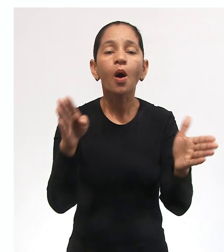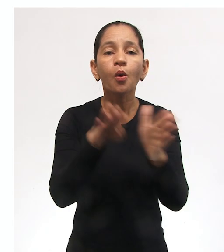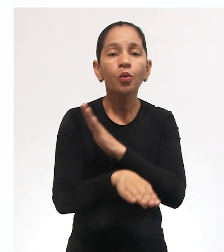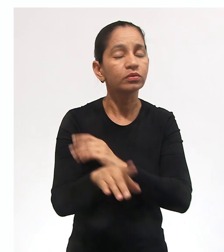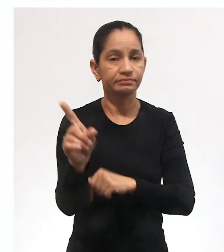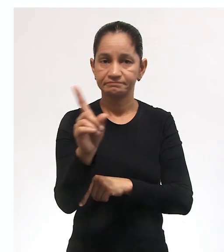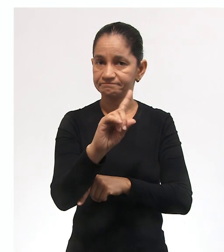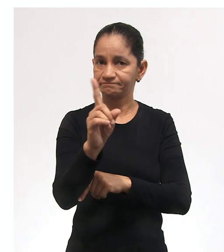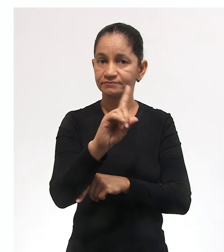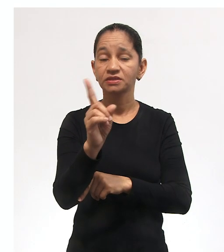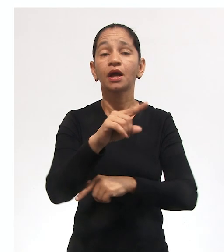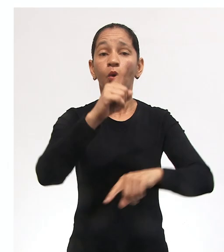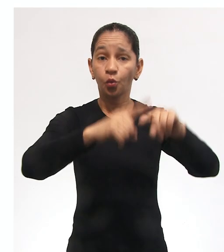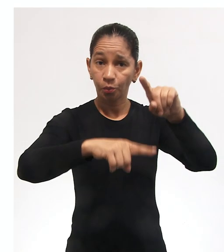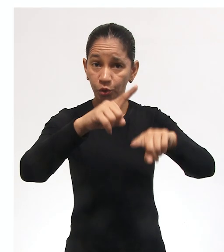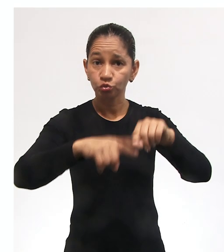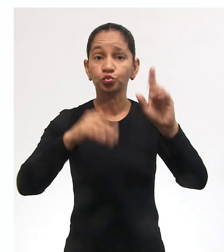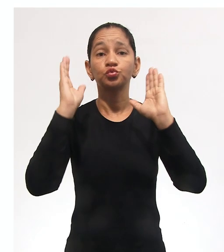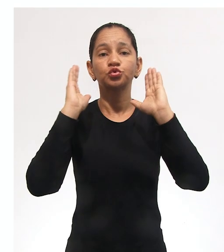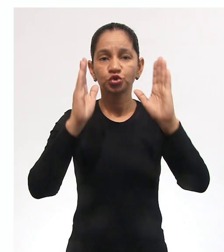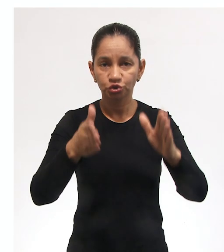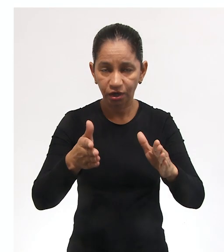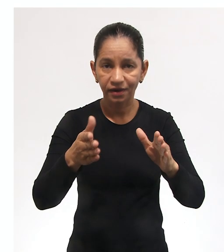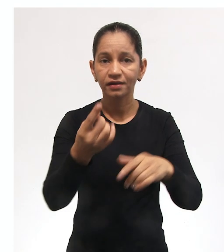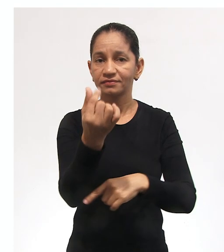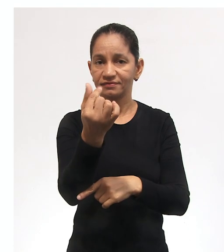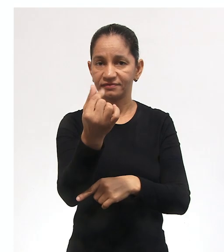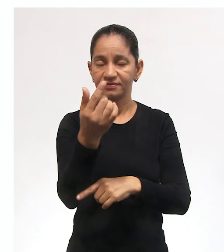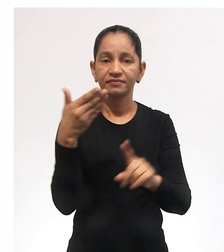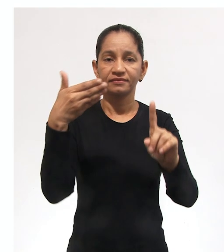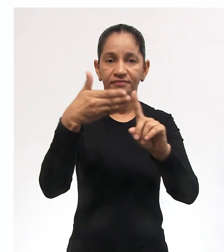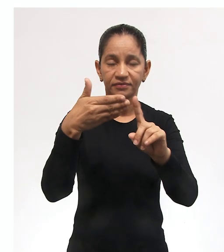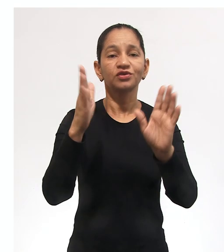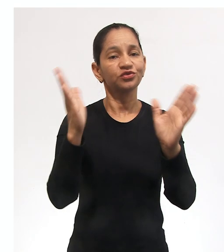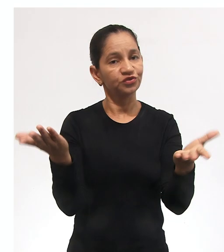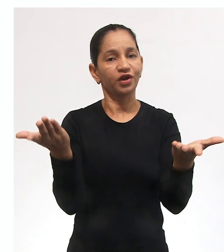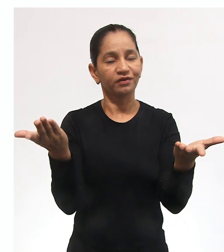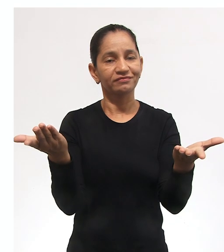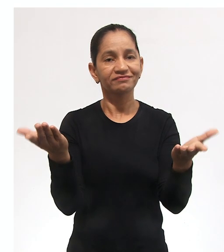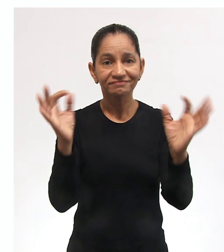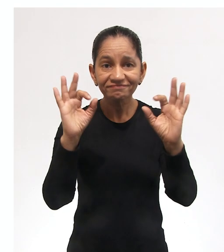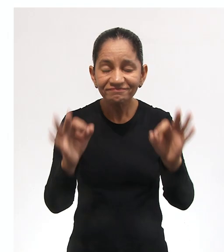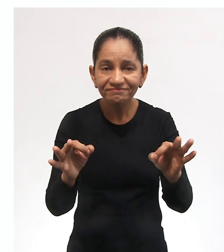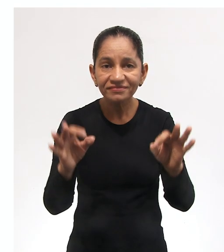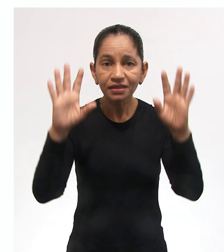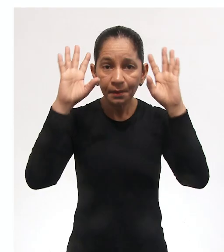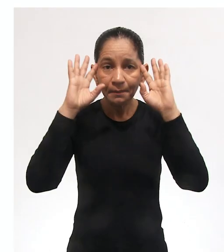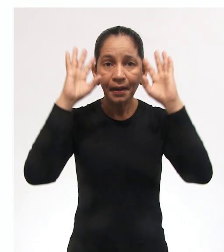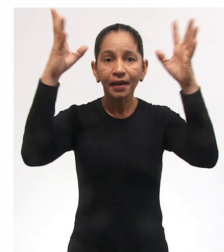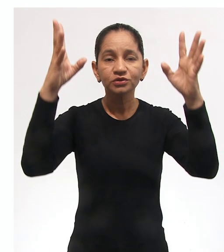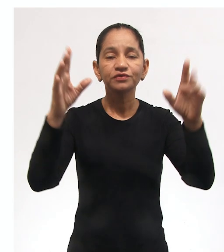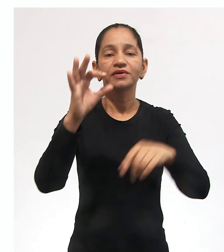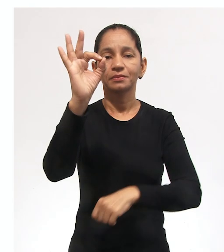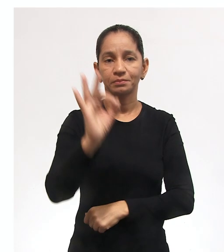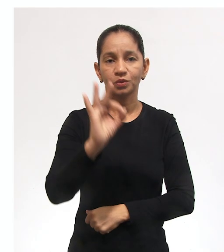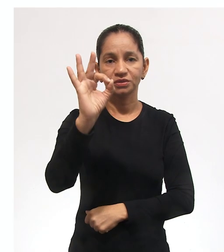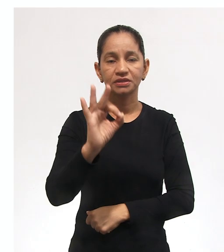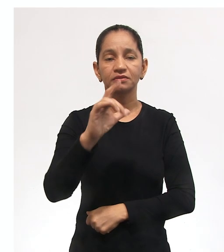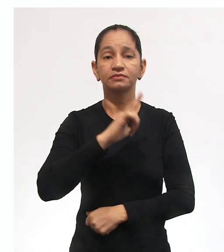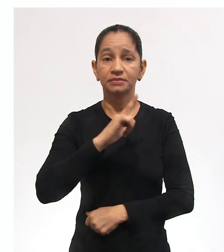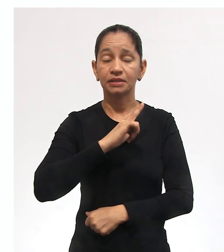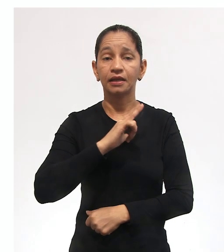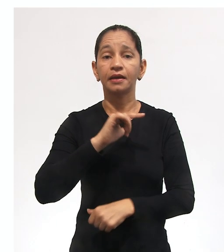produto. Então, como nós já vimos, para resolver uma porcentagem, nós